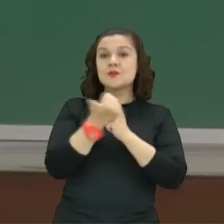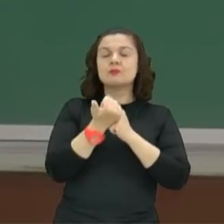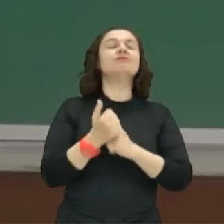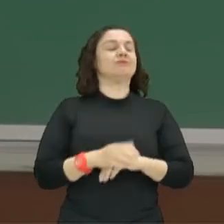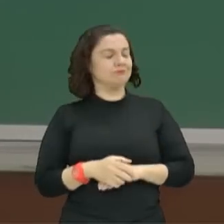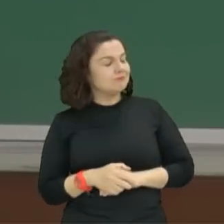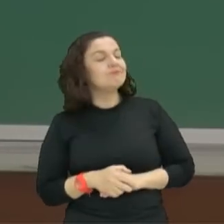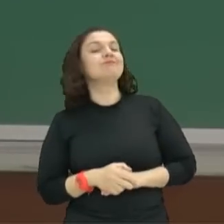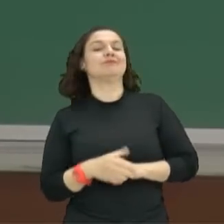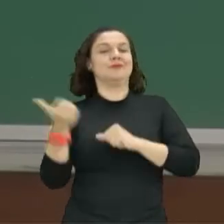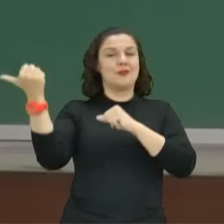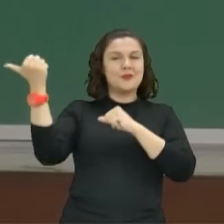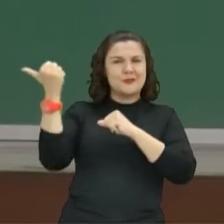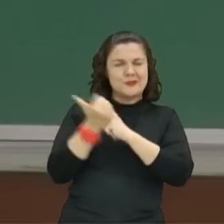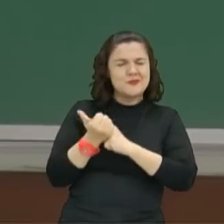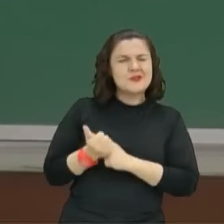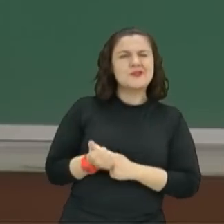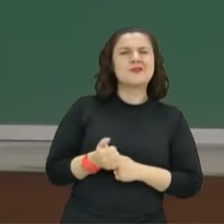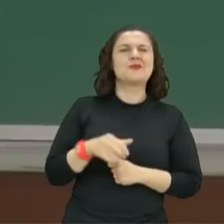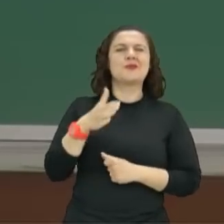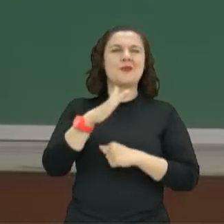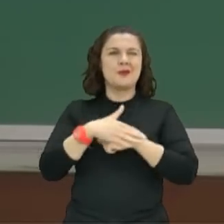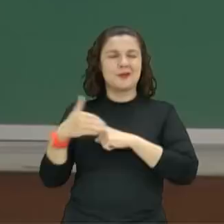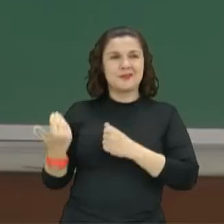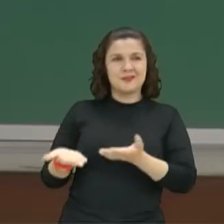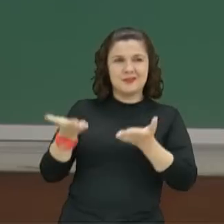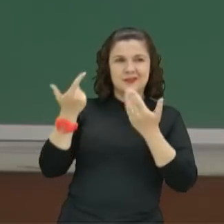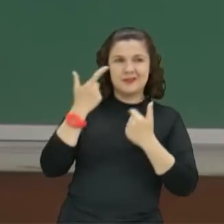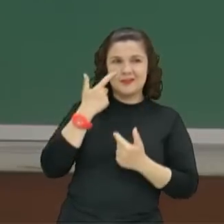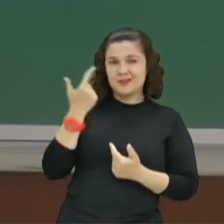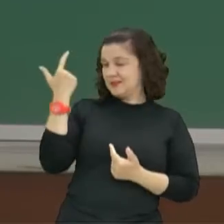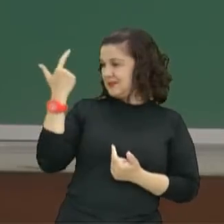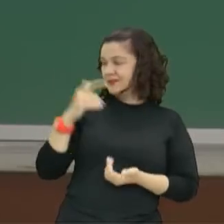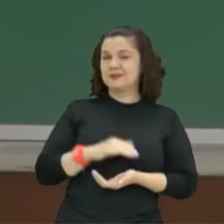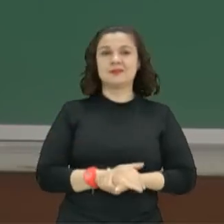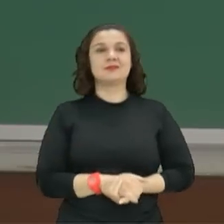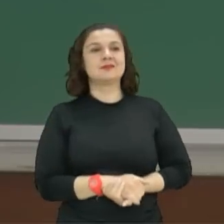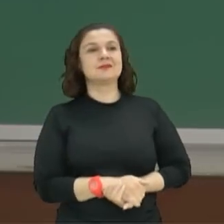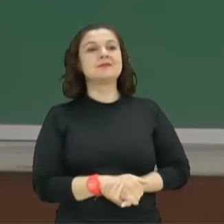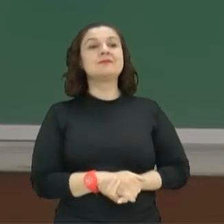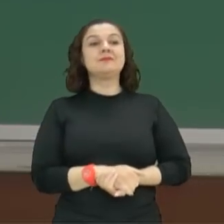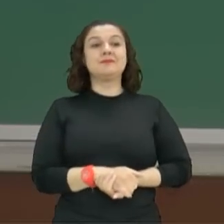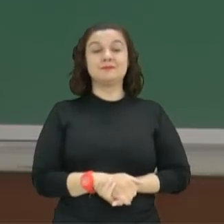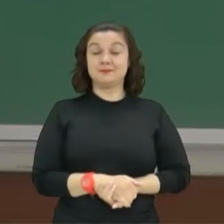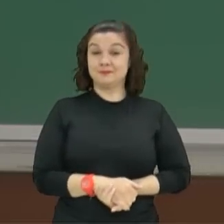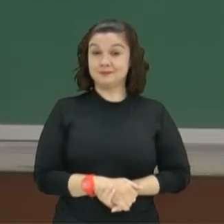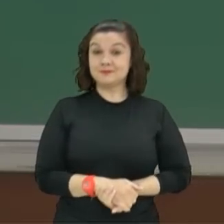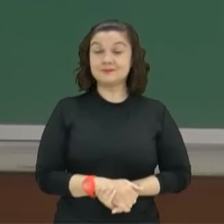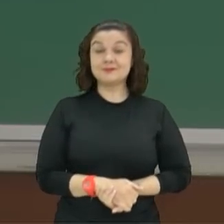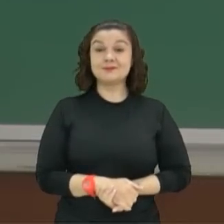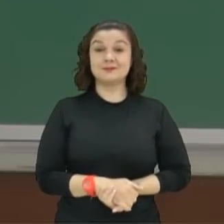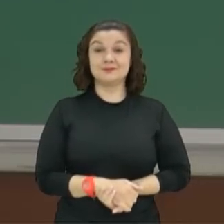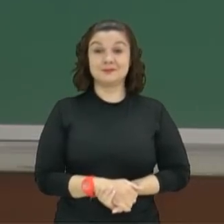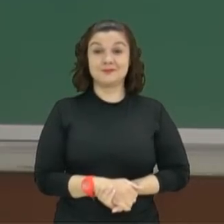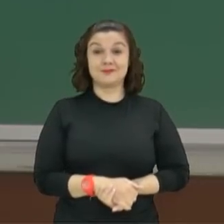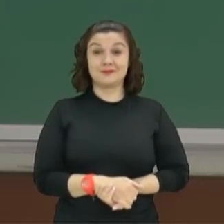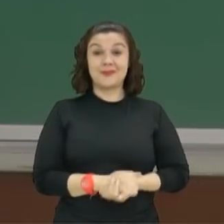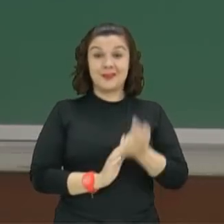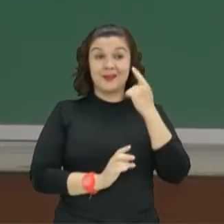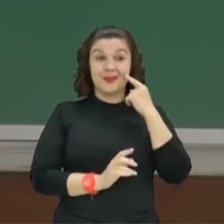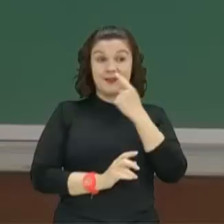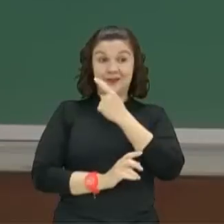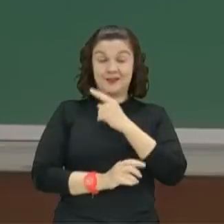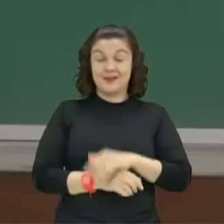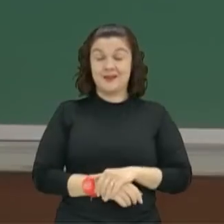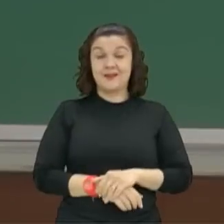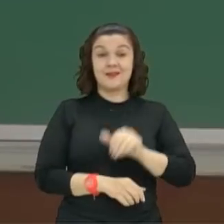professor? Claro, meu gafanhoto. Oh, substitua, vamos ver. Olha só o que acontece. Ó, temos aqui que